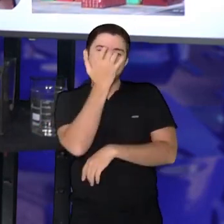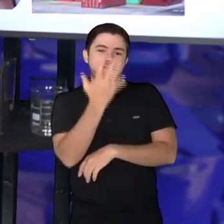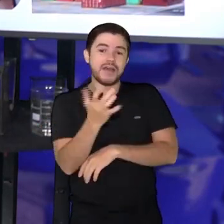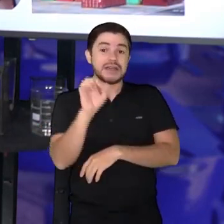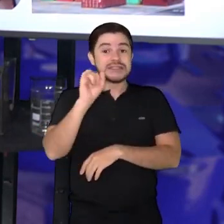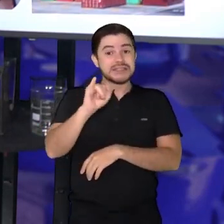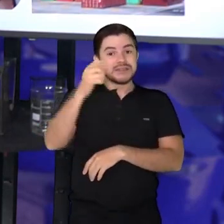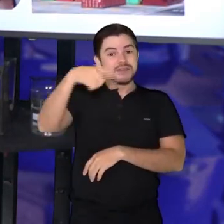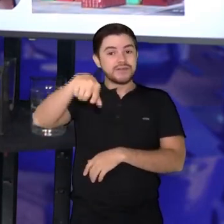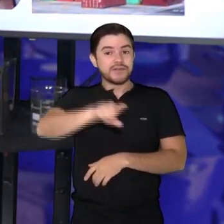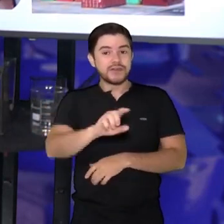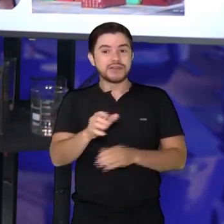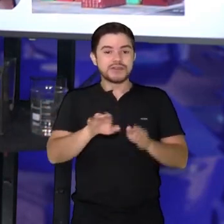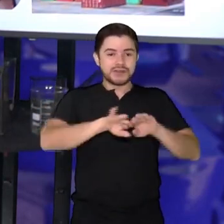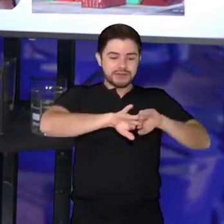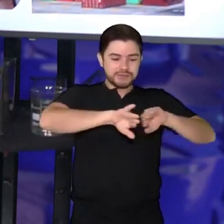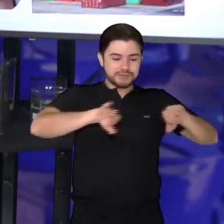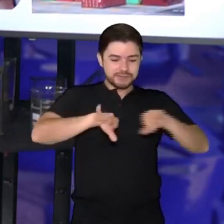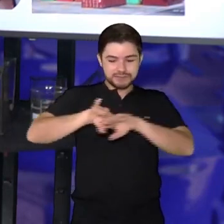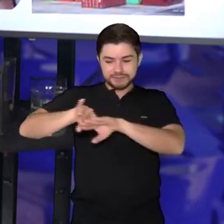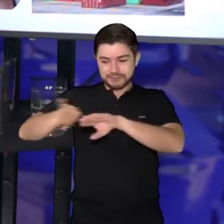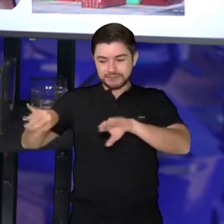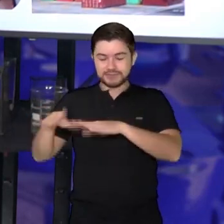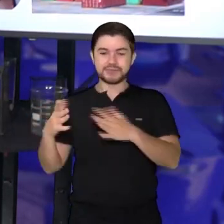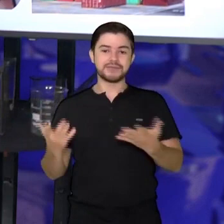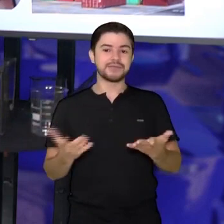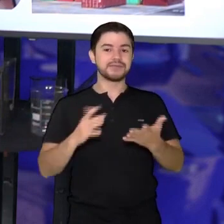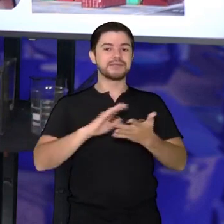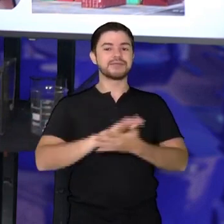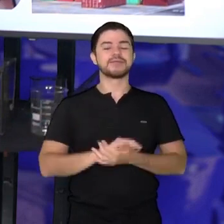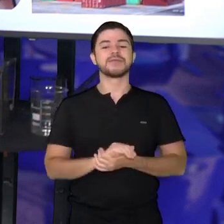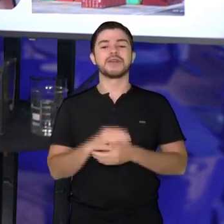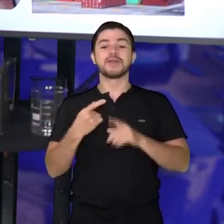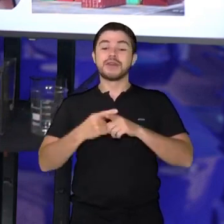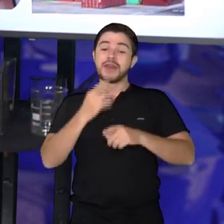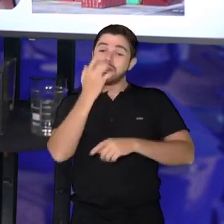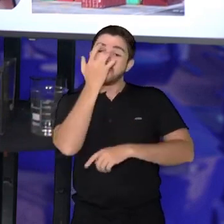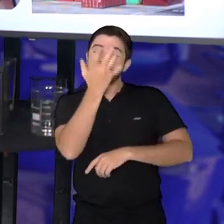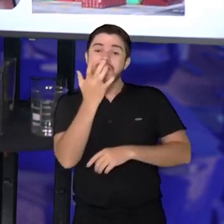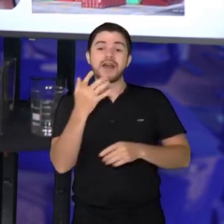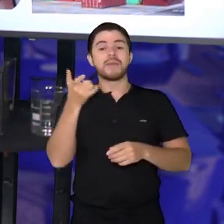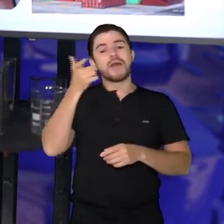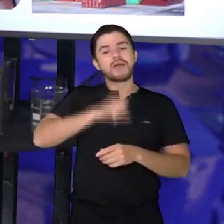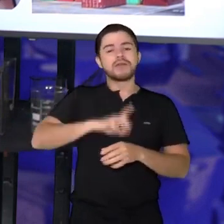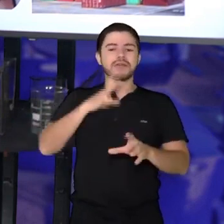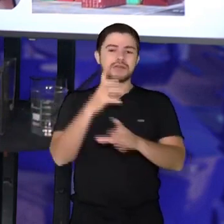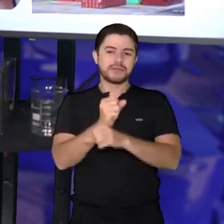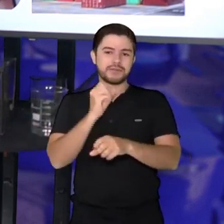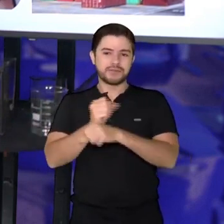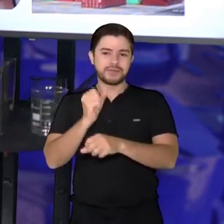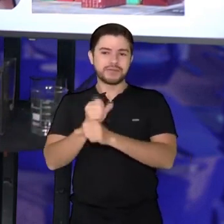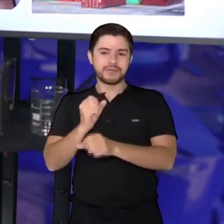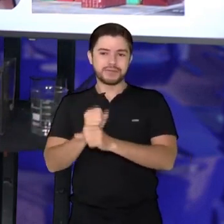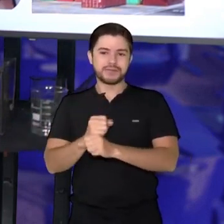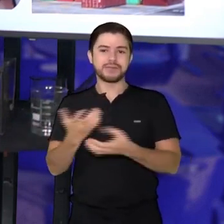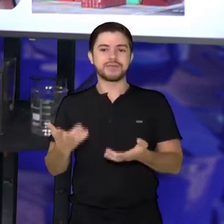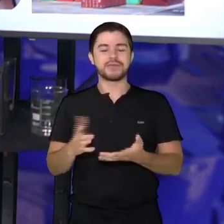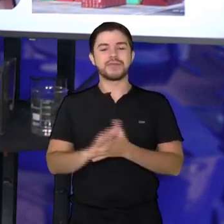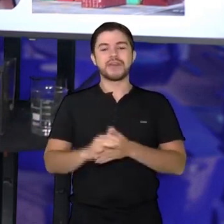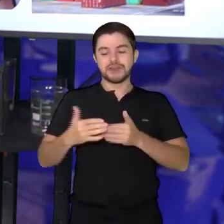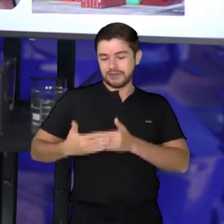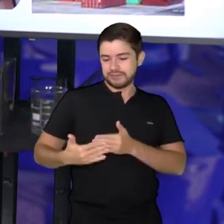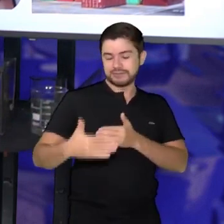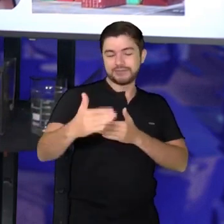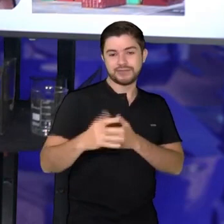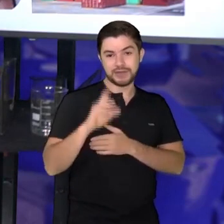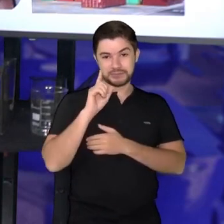se você repartir essa imagem, repartir essa figura. Fica mais fácil de fazer a contagem e iremos abordar isso já mais